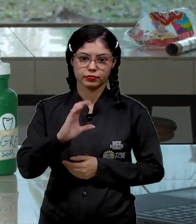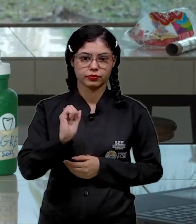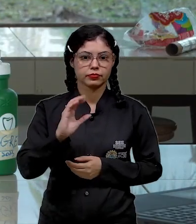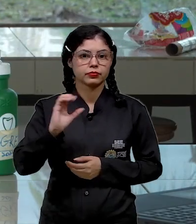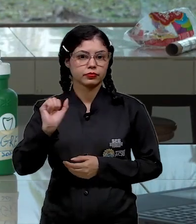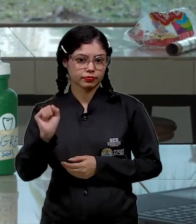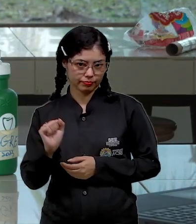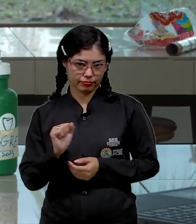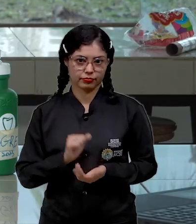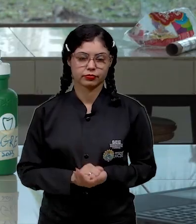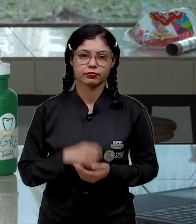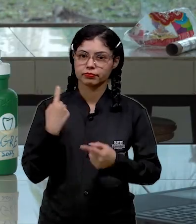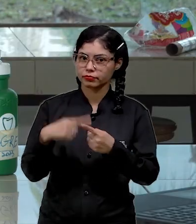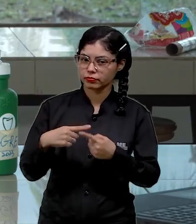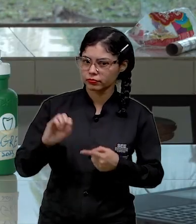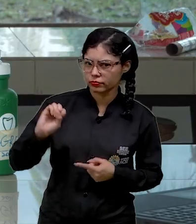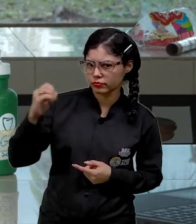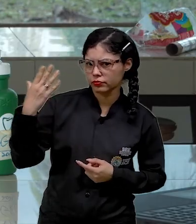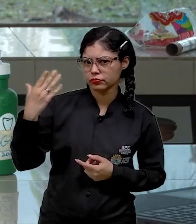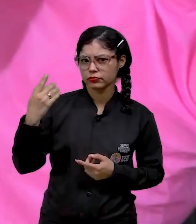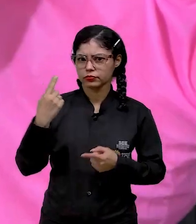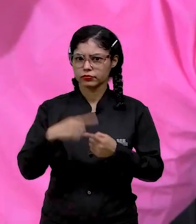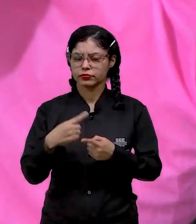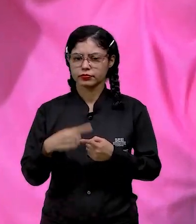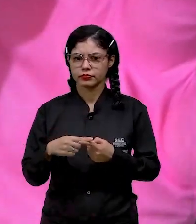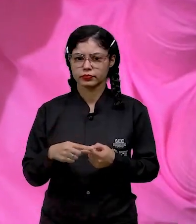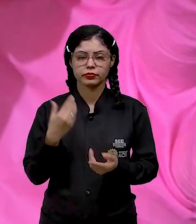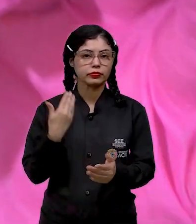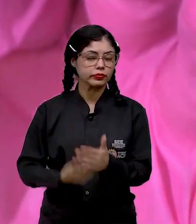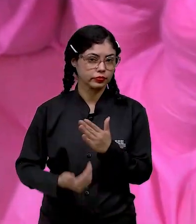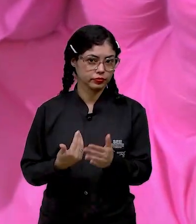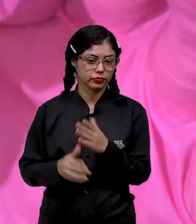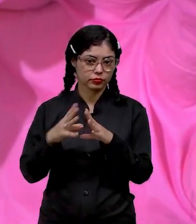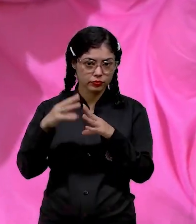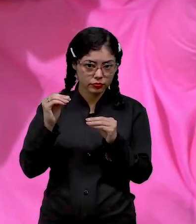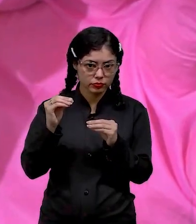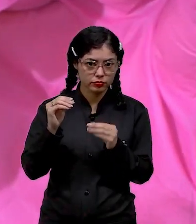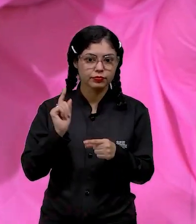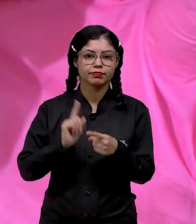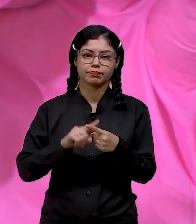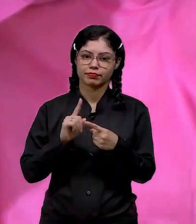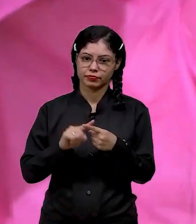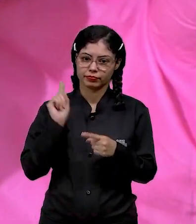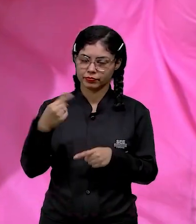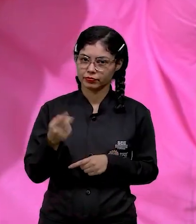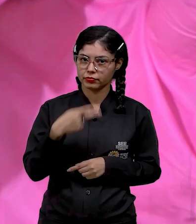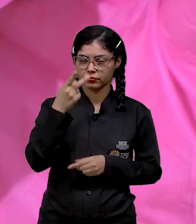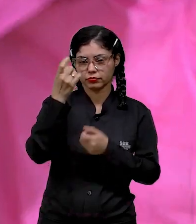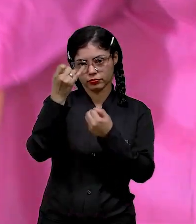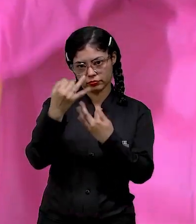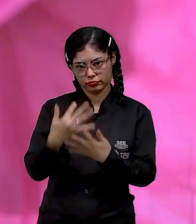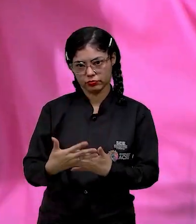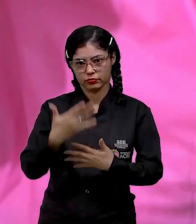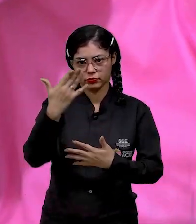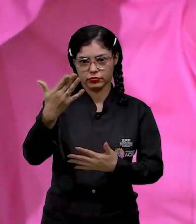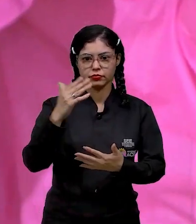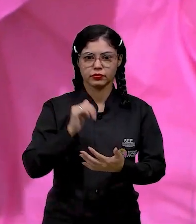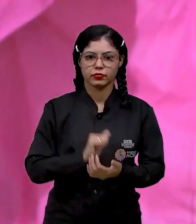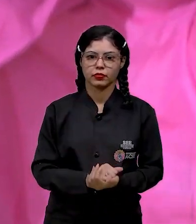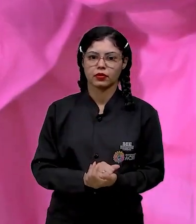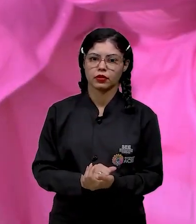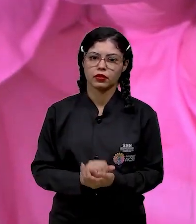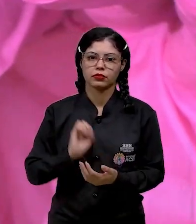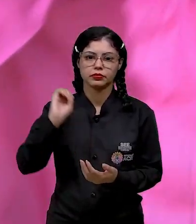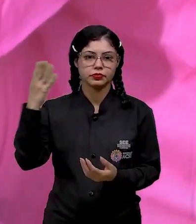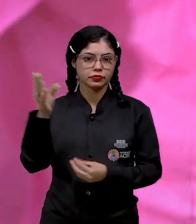casca. E por que isso aconteceu, gente? Por que a casca desaparece? Foi exatamente aquilo que eu expliquei para vocês, né? Aconteceu